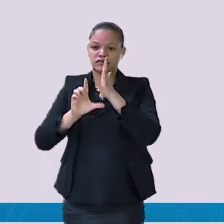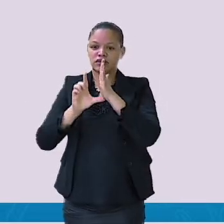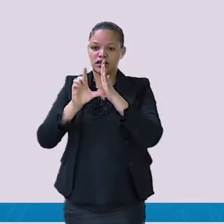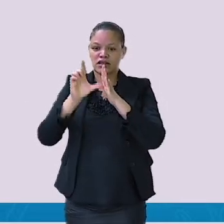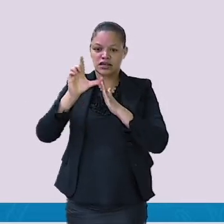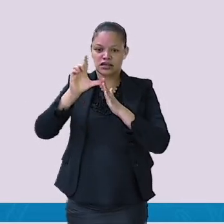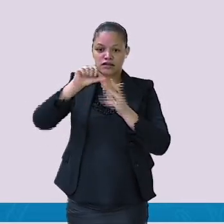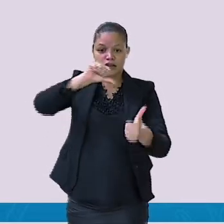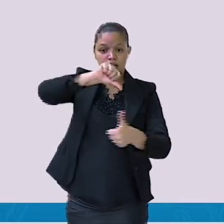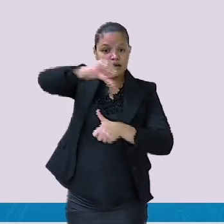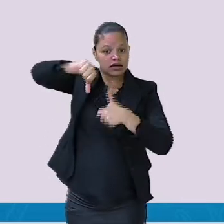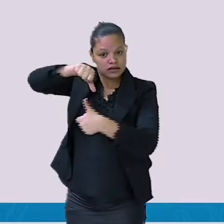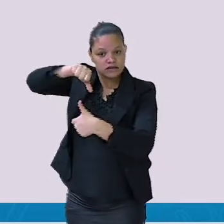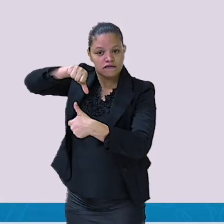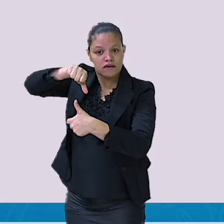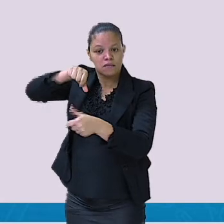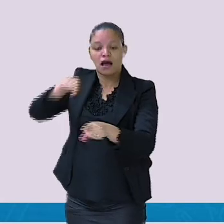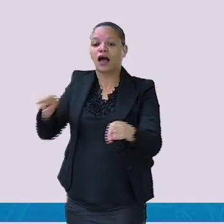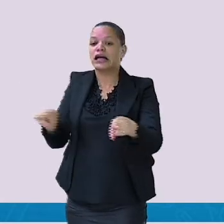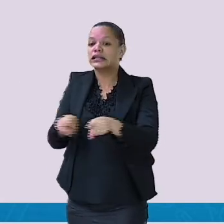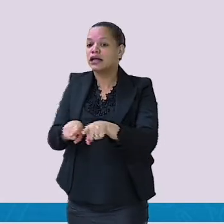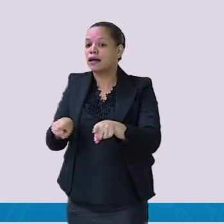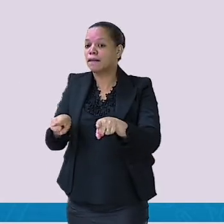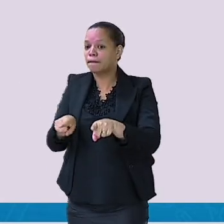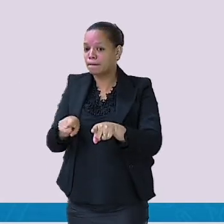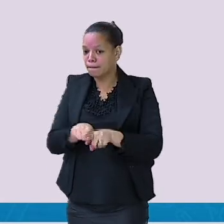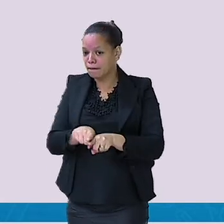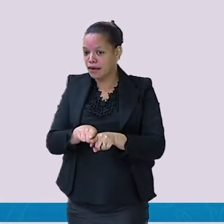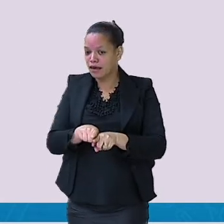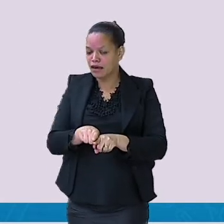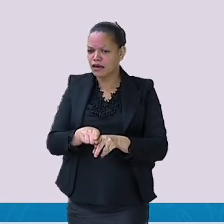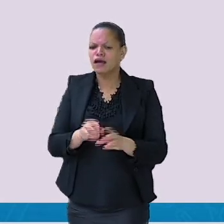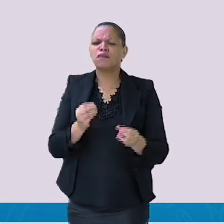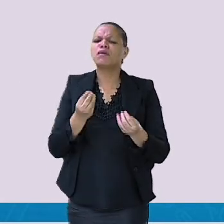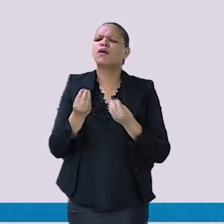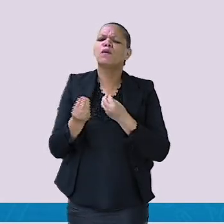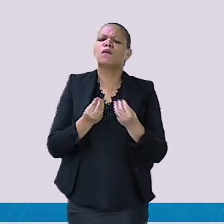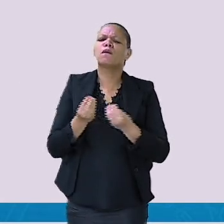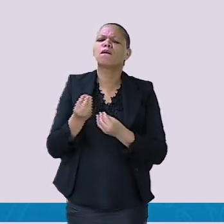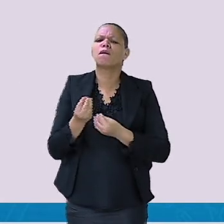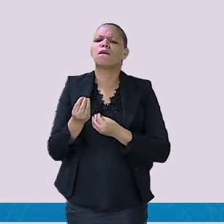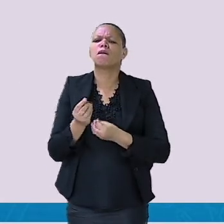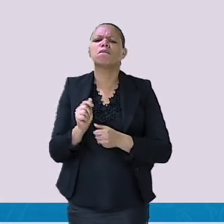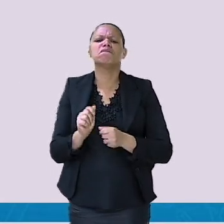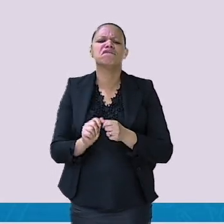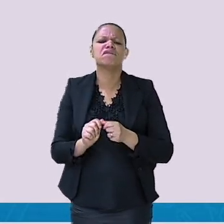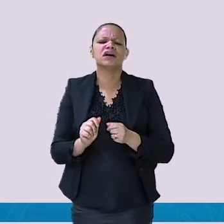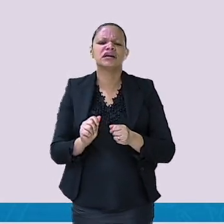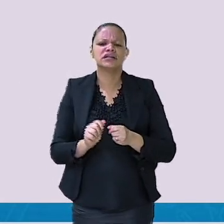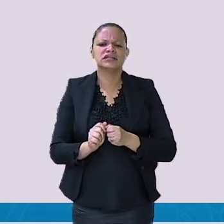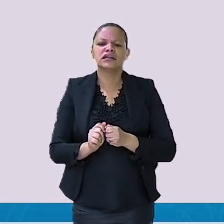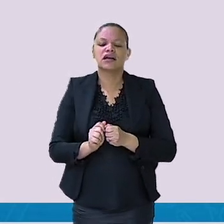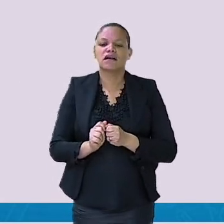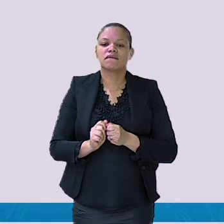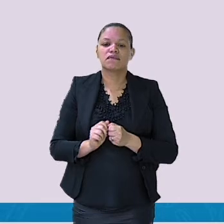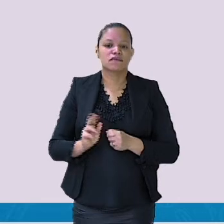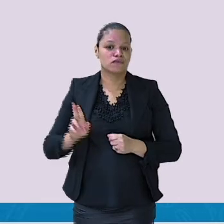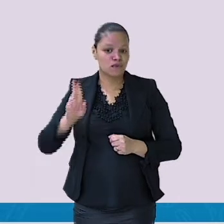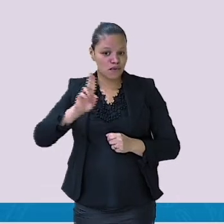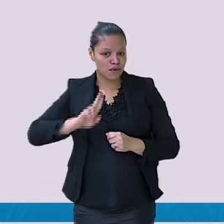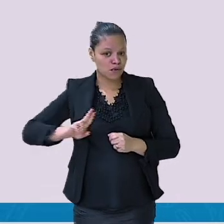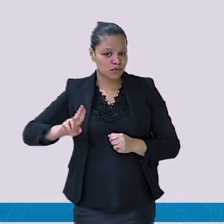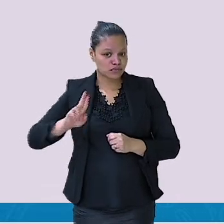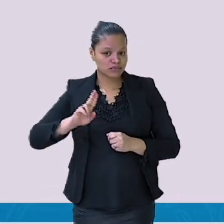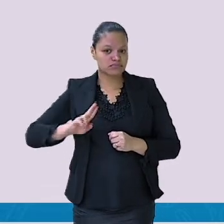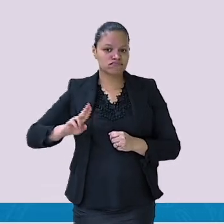A mesma coisa, eu vou multiplicar 0,3 por 1000, ou eu posso utilizar essa